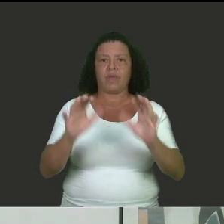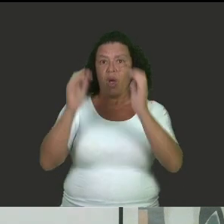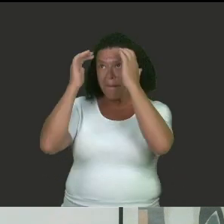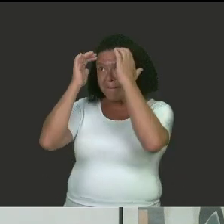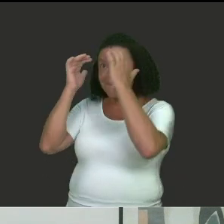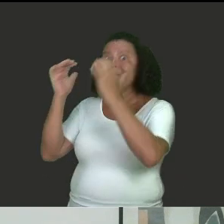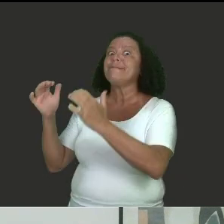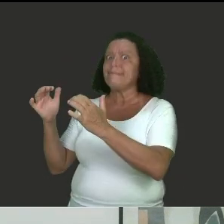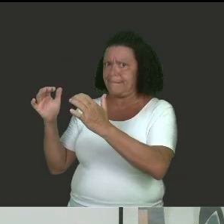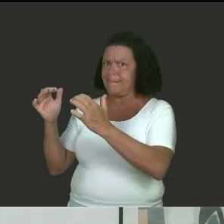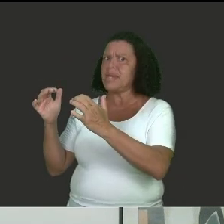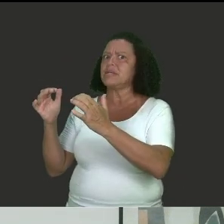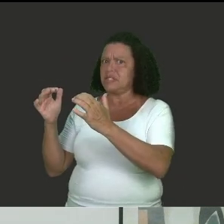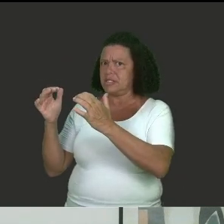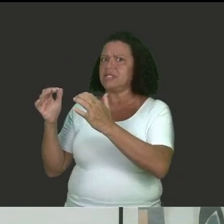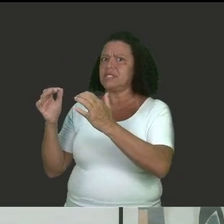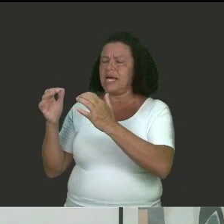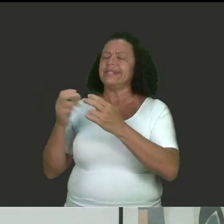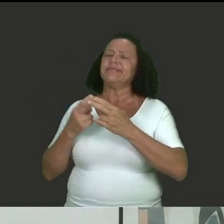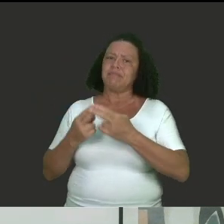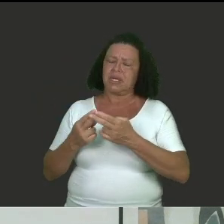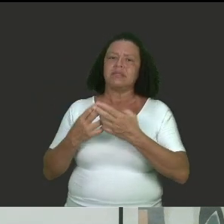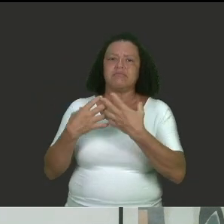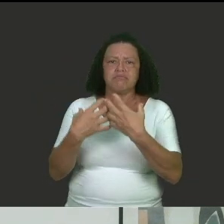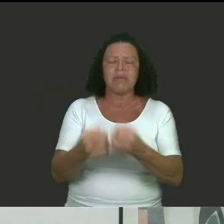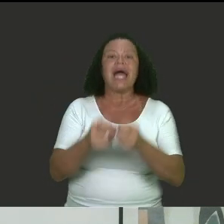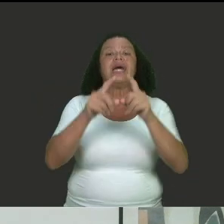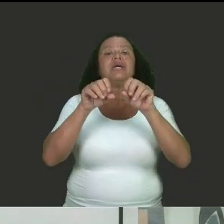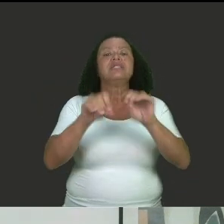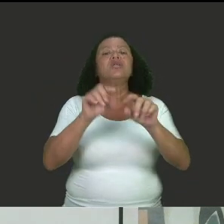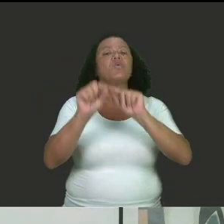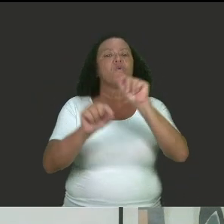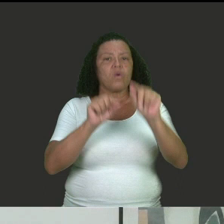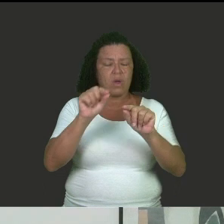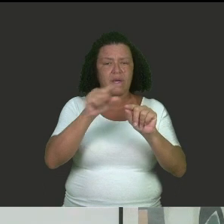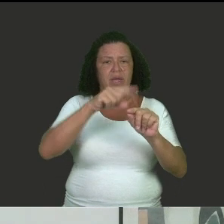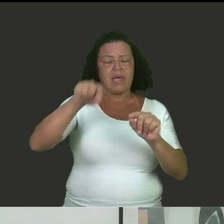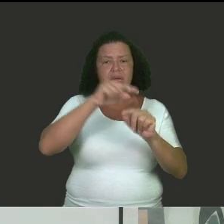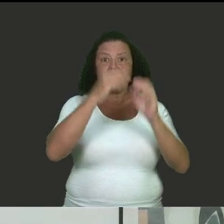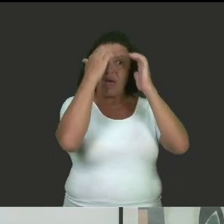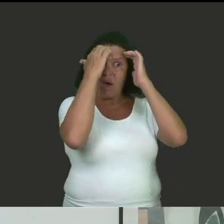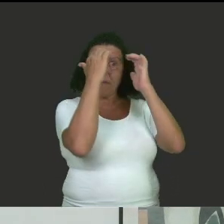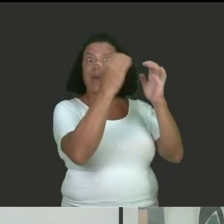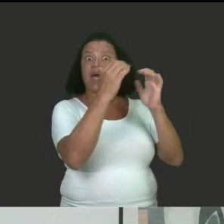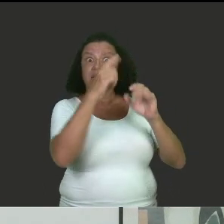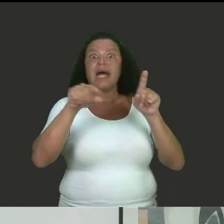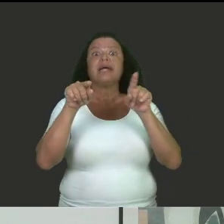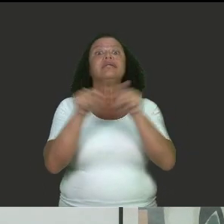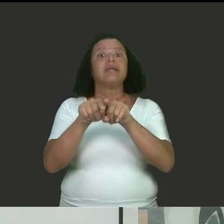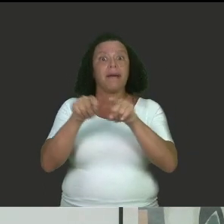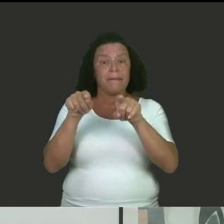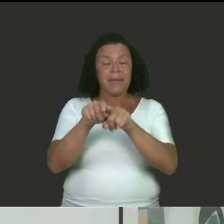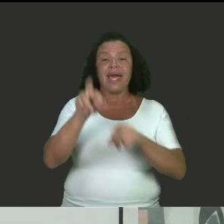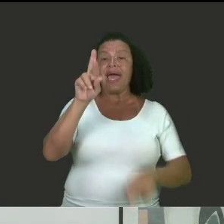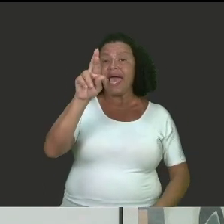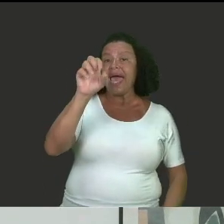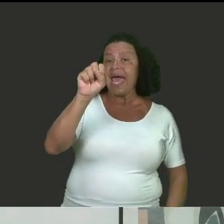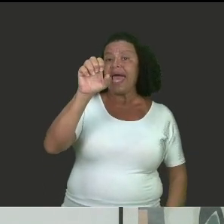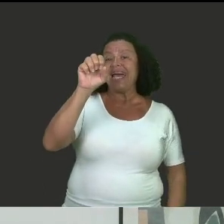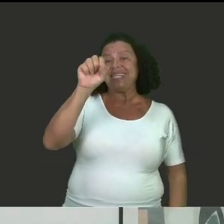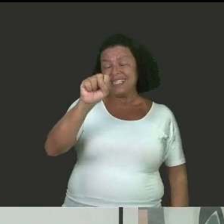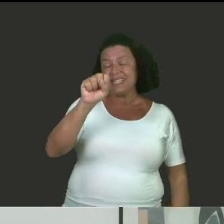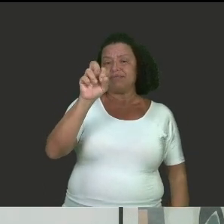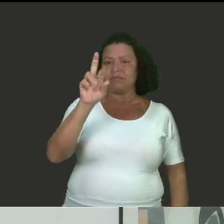e resignação. E nos ensina que a obediência e a resignação são